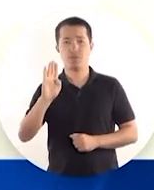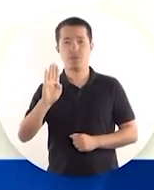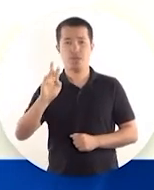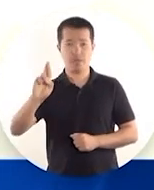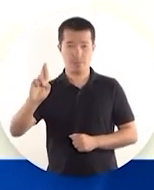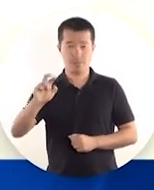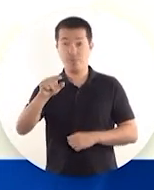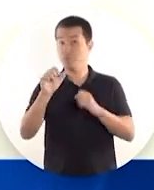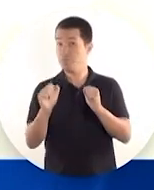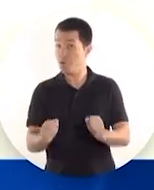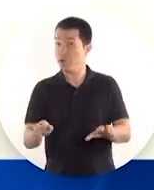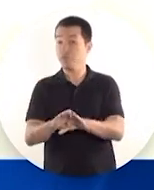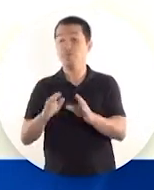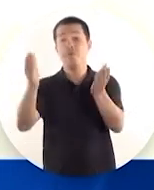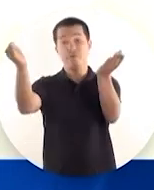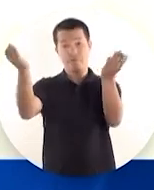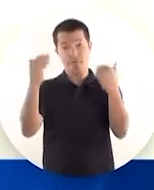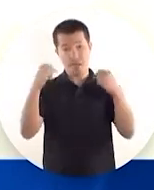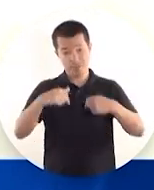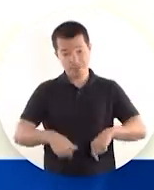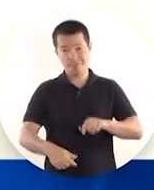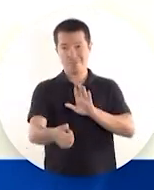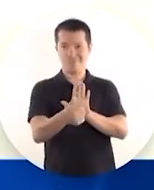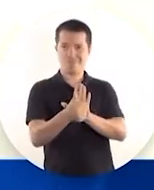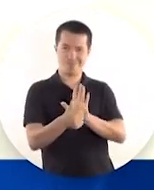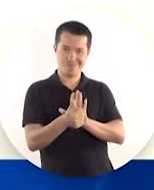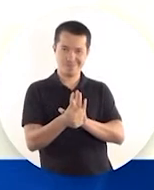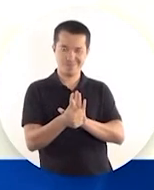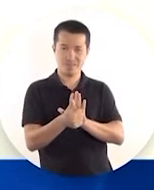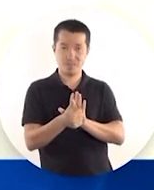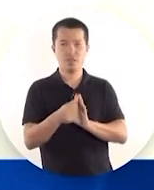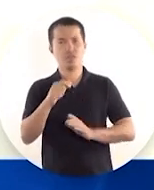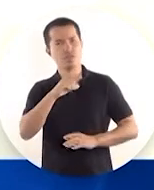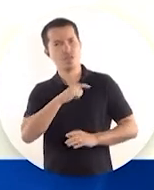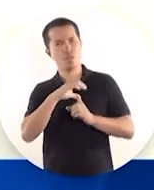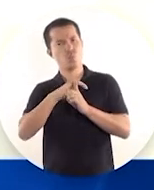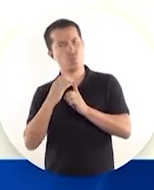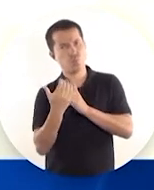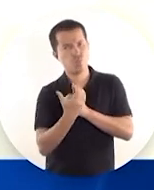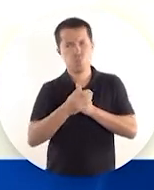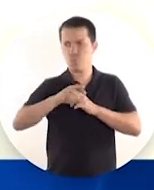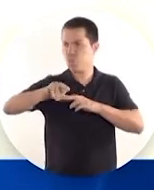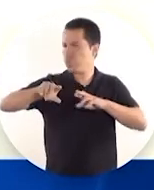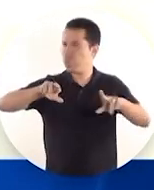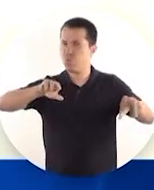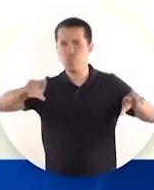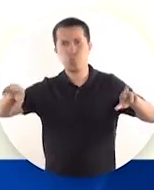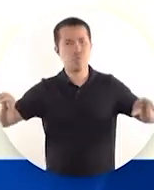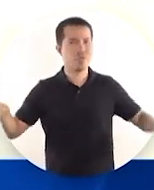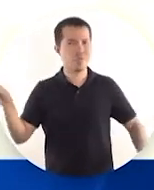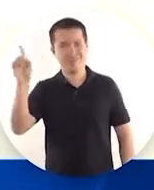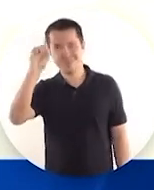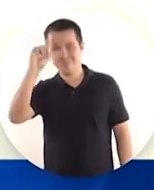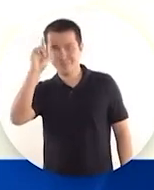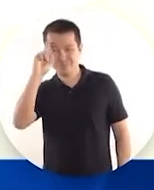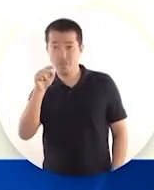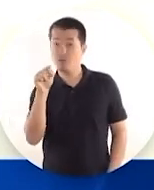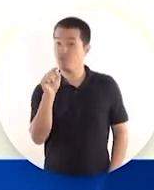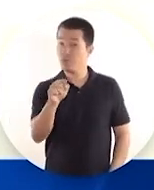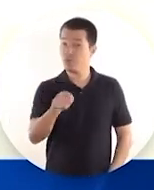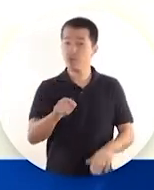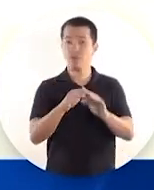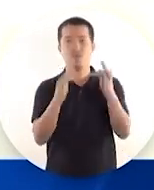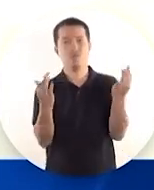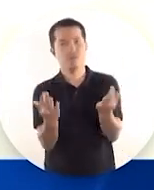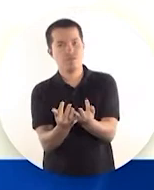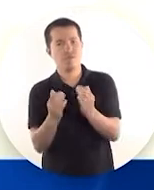diadiacomdeus.com.br. Você também é muito bem-vindo a visitar aqui a Primeira Igreja Batista de Curitiba. São vários cultos, vários ministérios para você,